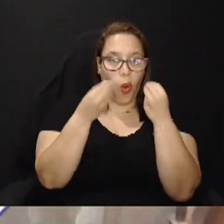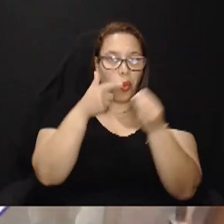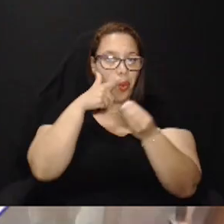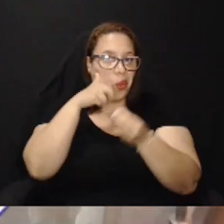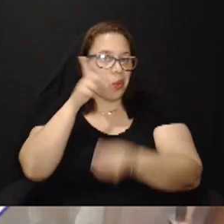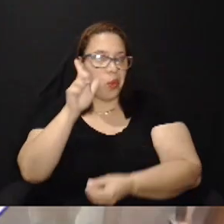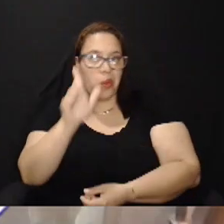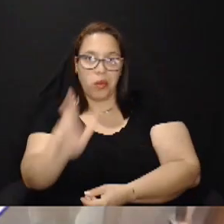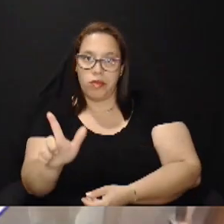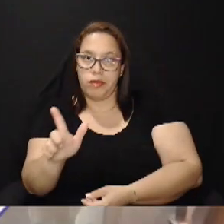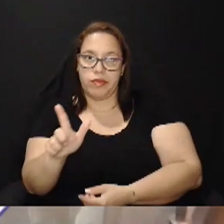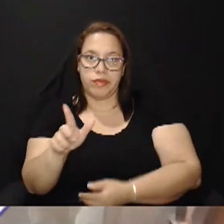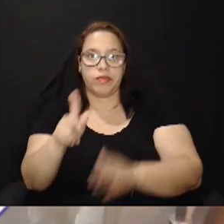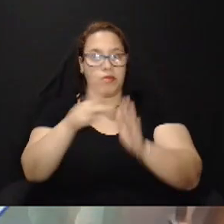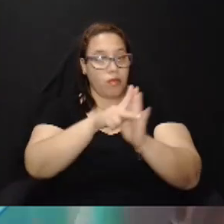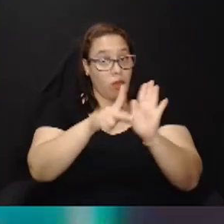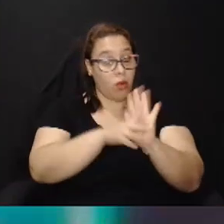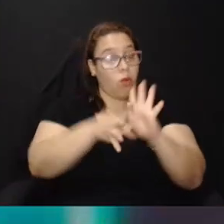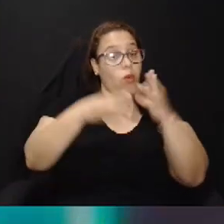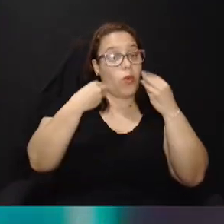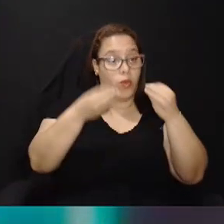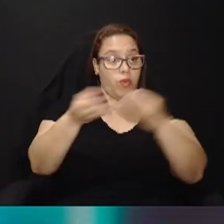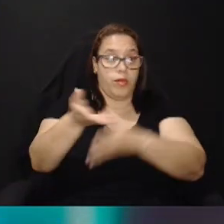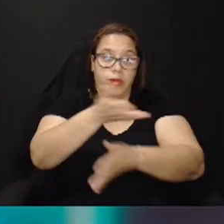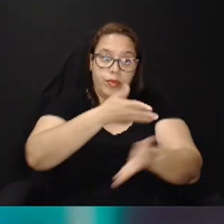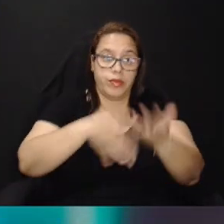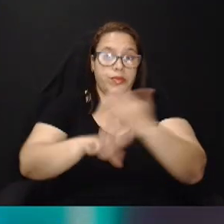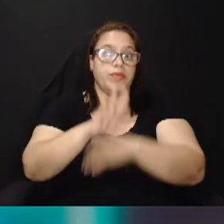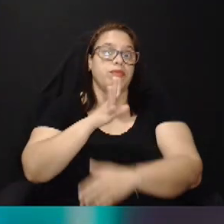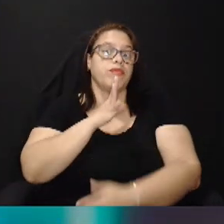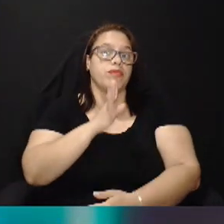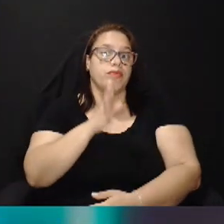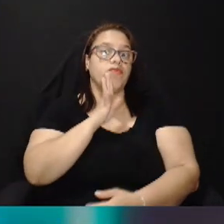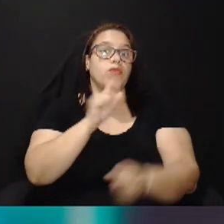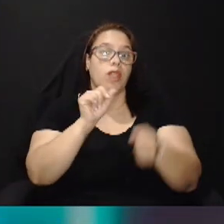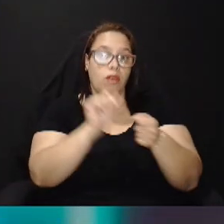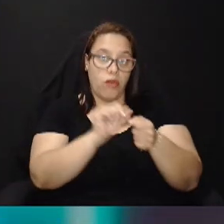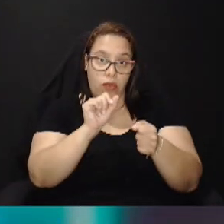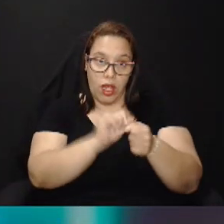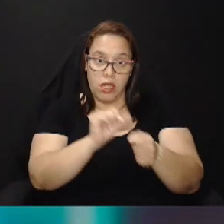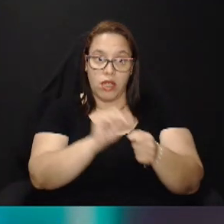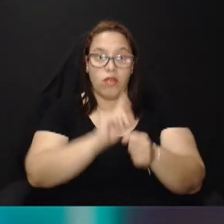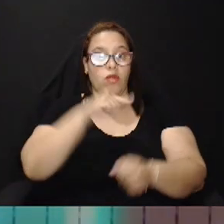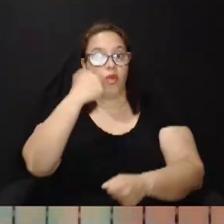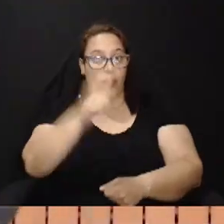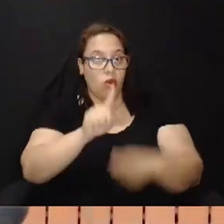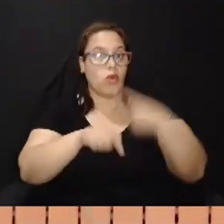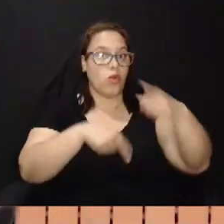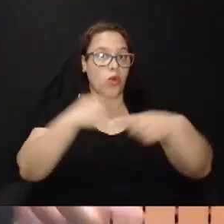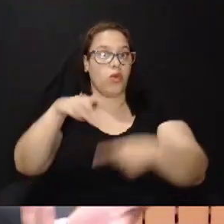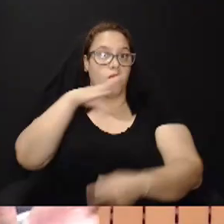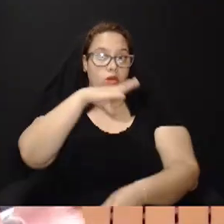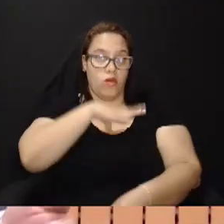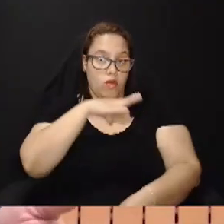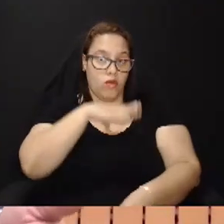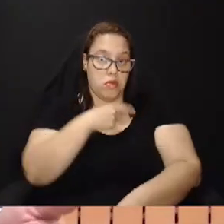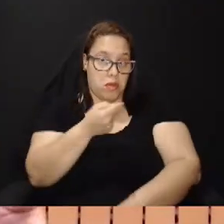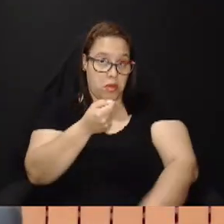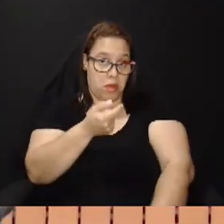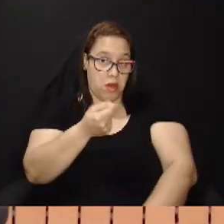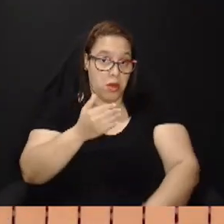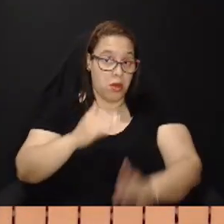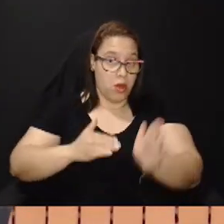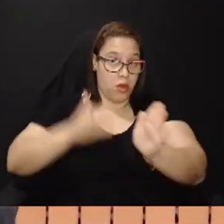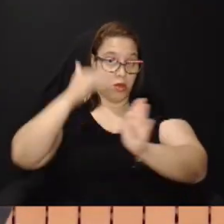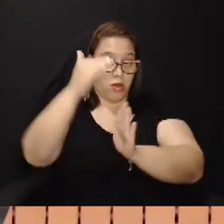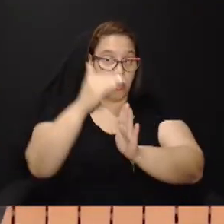Através de projetos como esse, trazendo pessoas que conhecem e que fazem em outros municípios, que às vezes estão um pouquinho mais adiantados em relação a